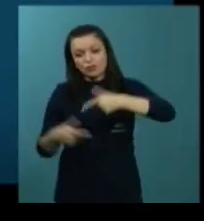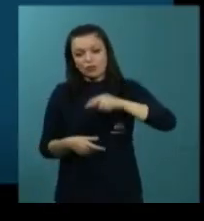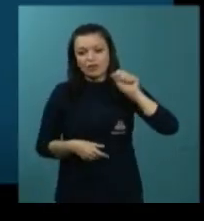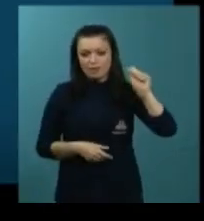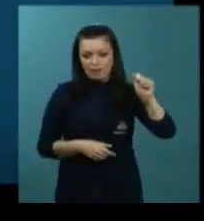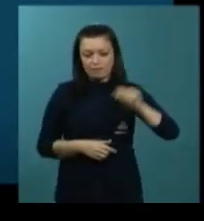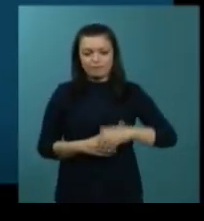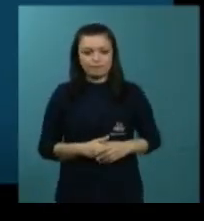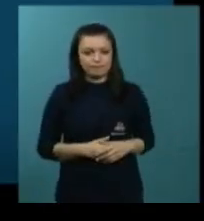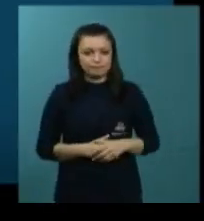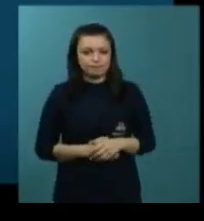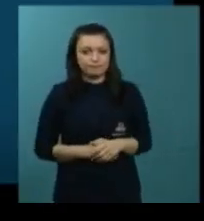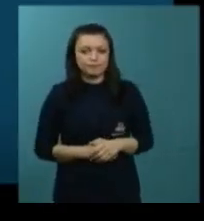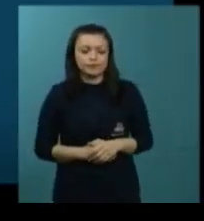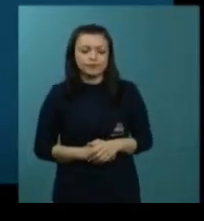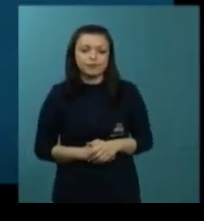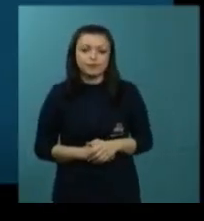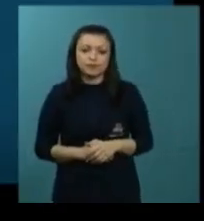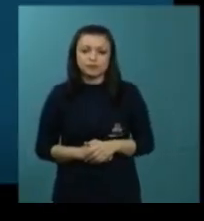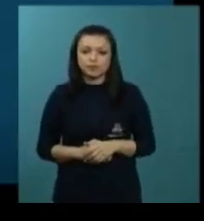que o conjunto A.